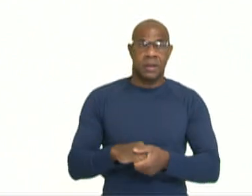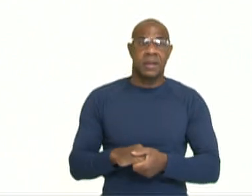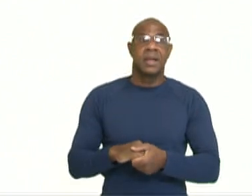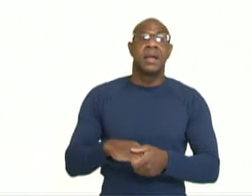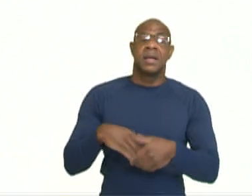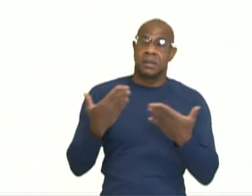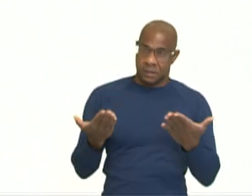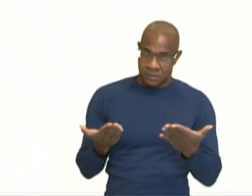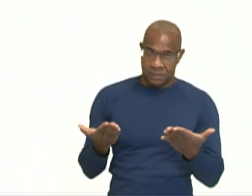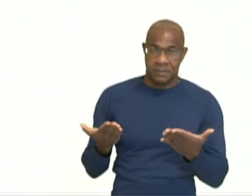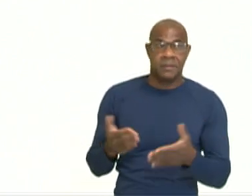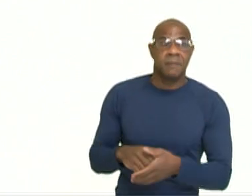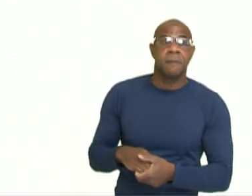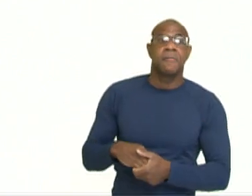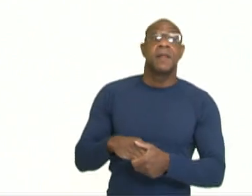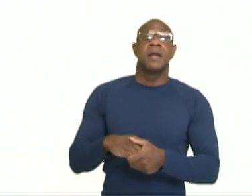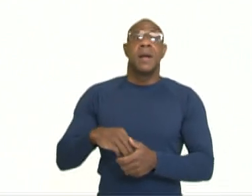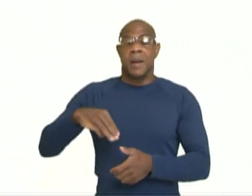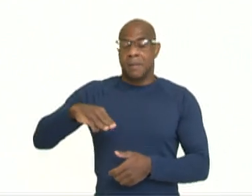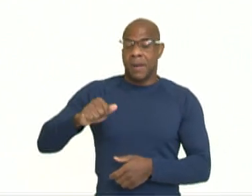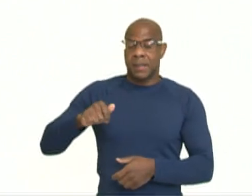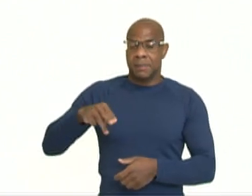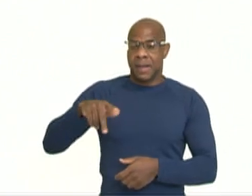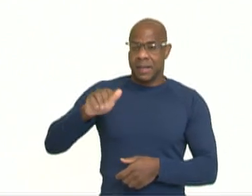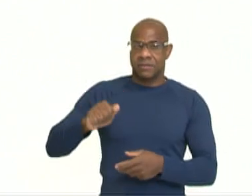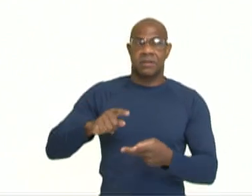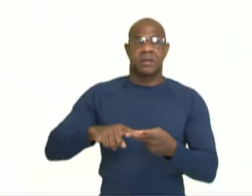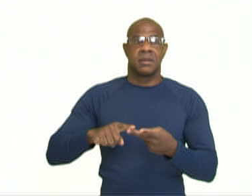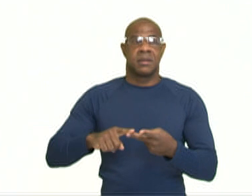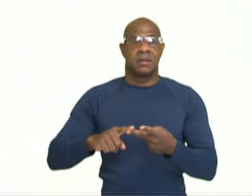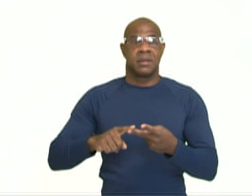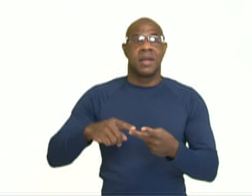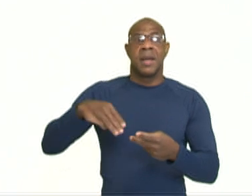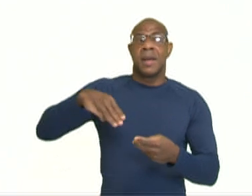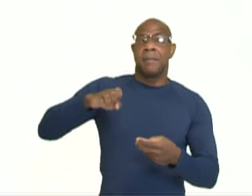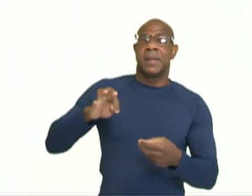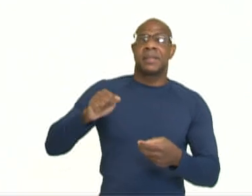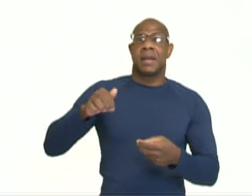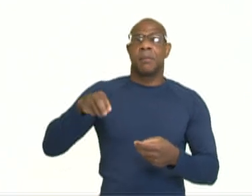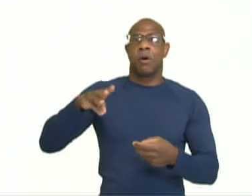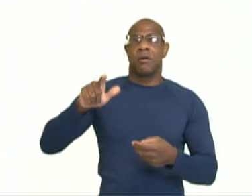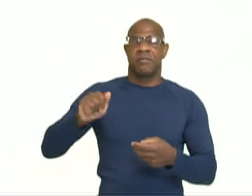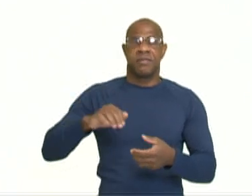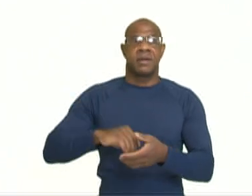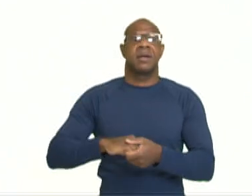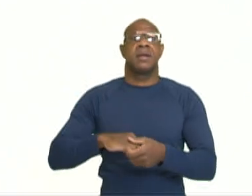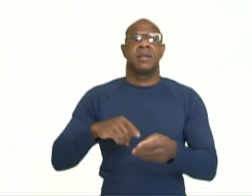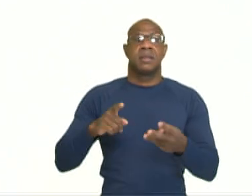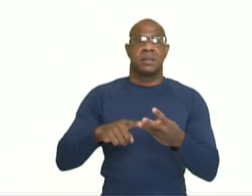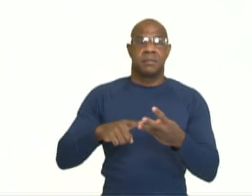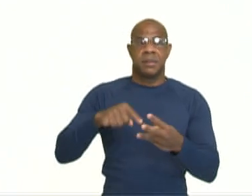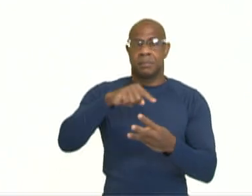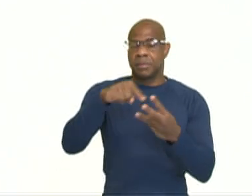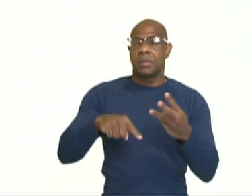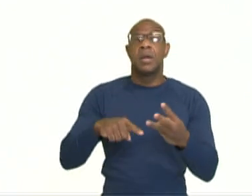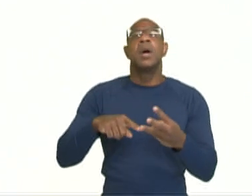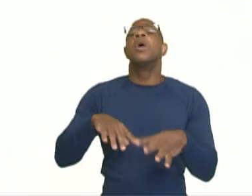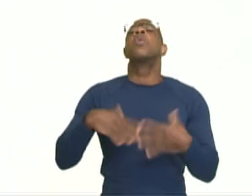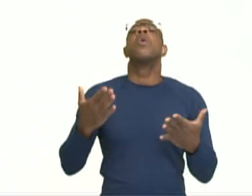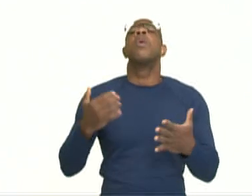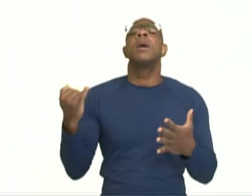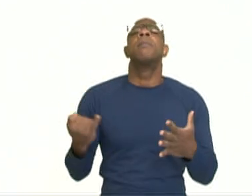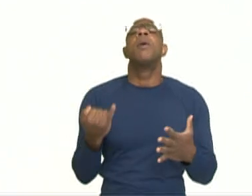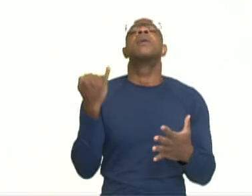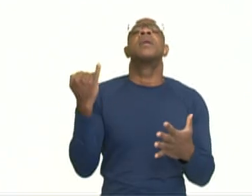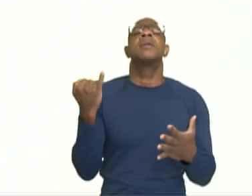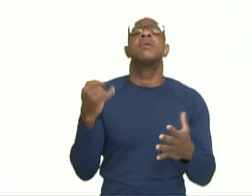vista a importância das rochas magmáticas ou ígneas, metamórficas e sedimentares para a sociedade, para você,